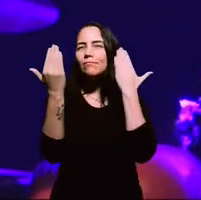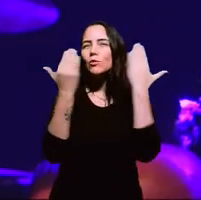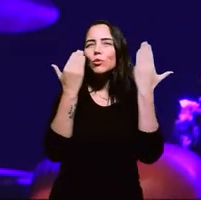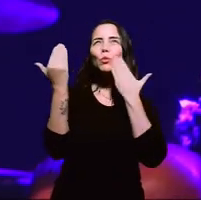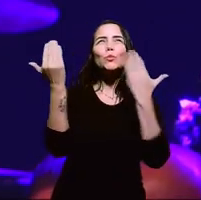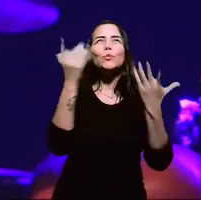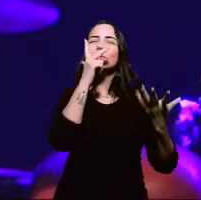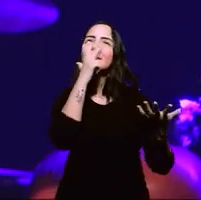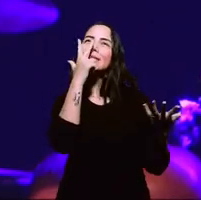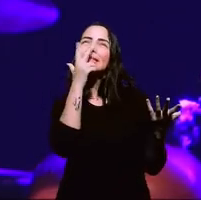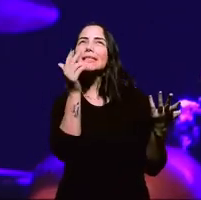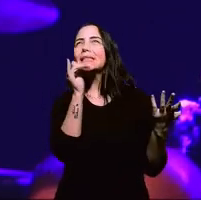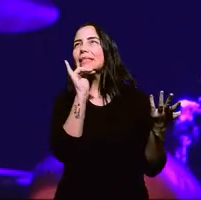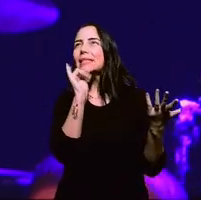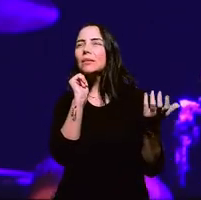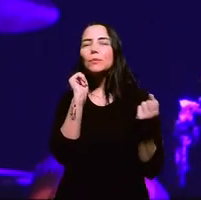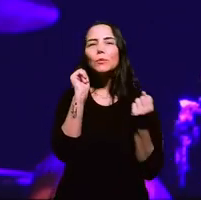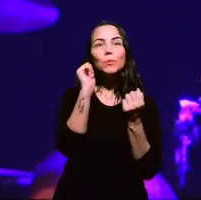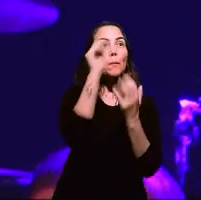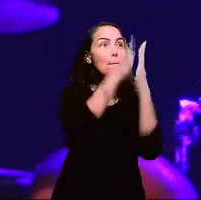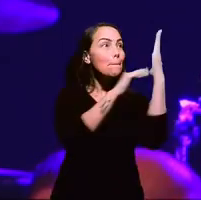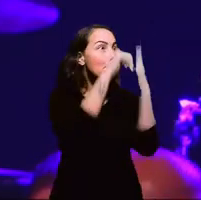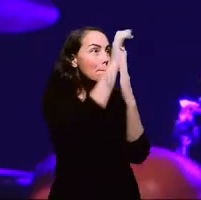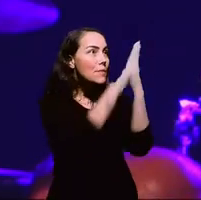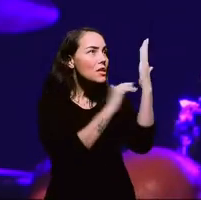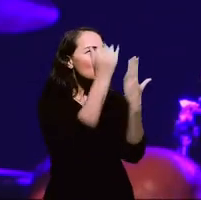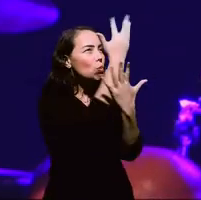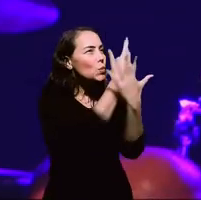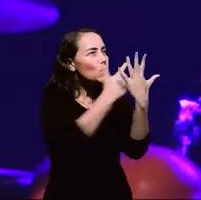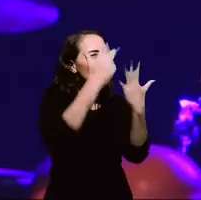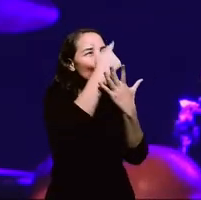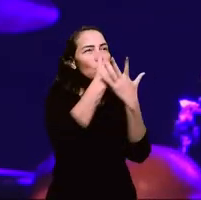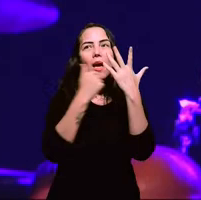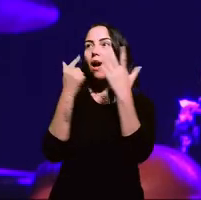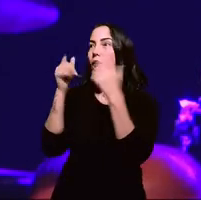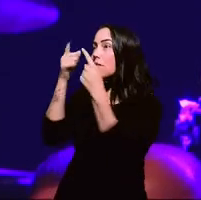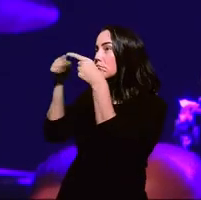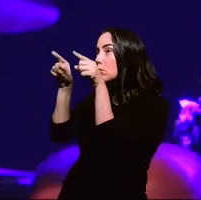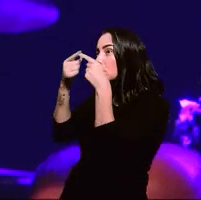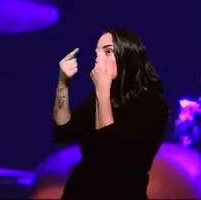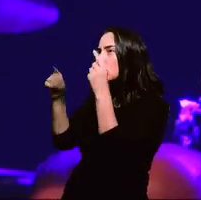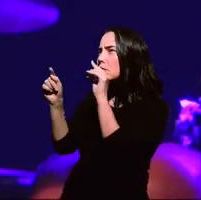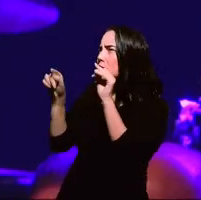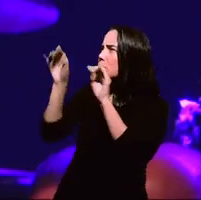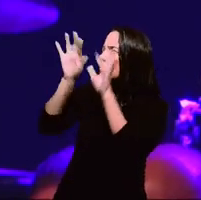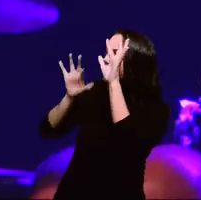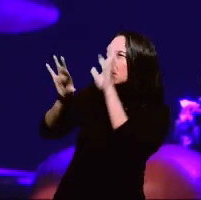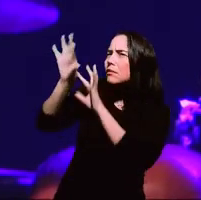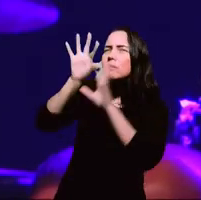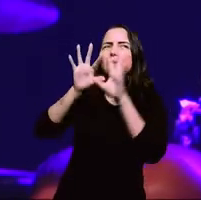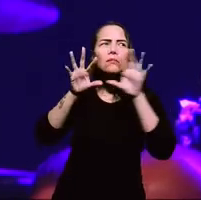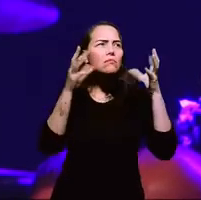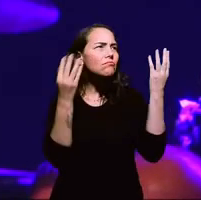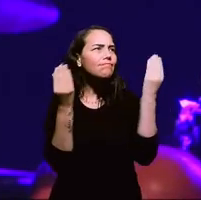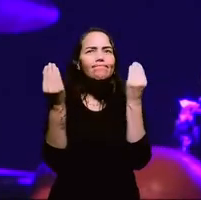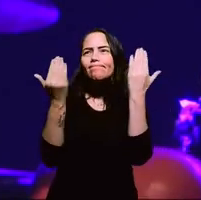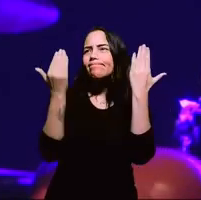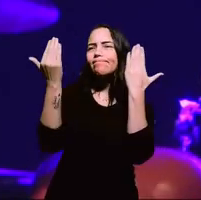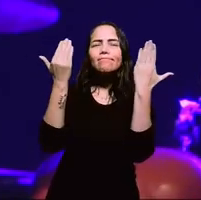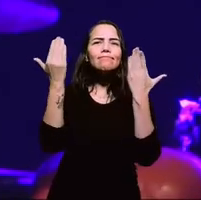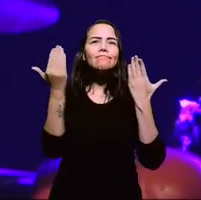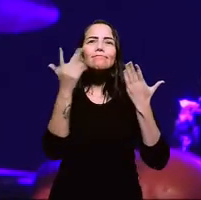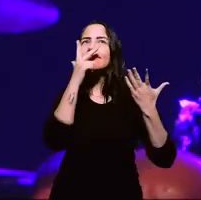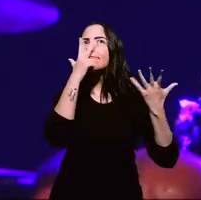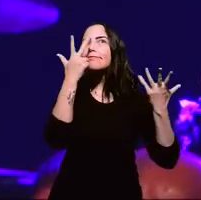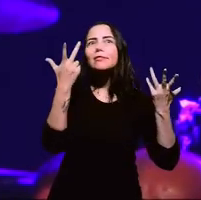da pintura para com a música, na qual a sombra ela é trazida por